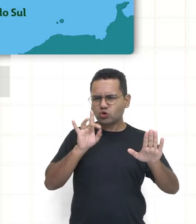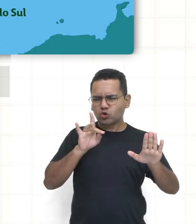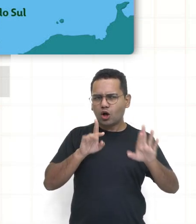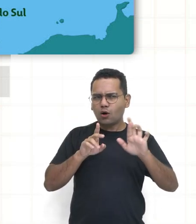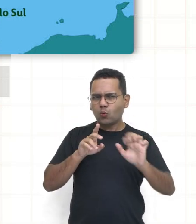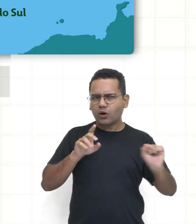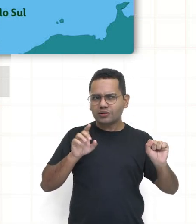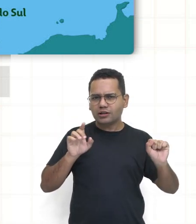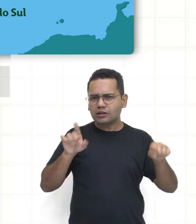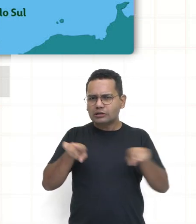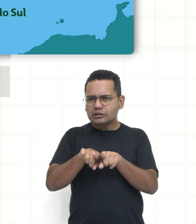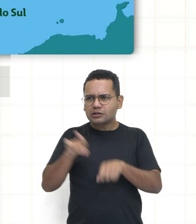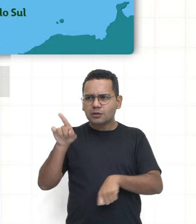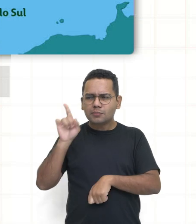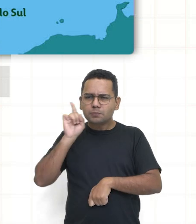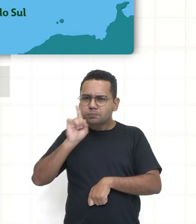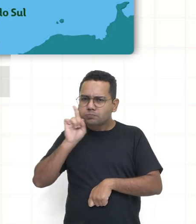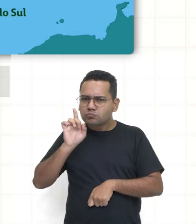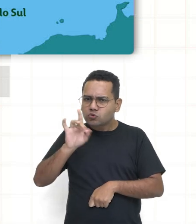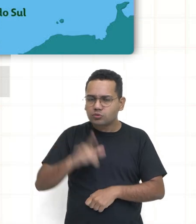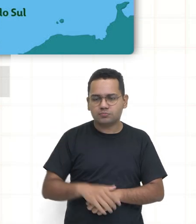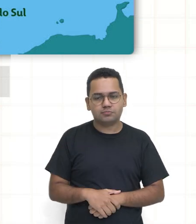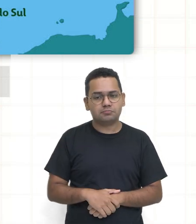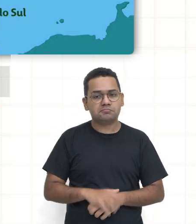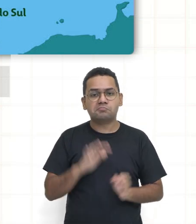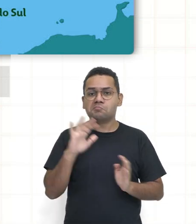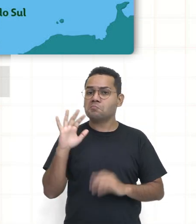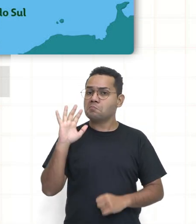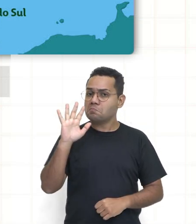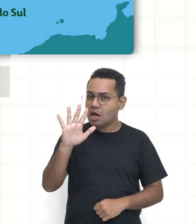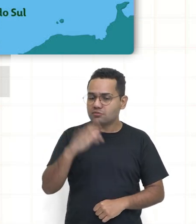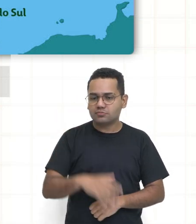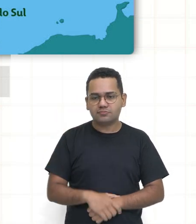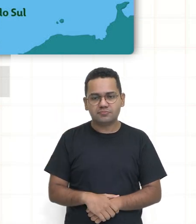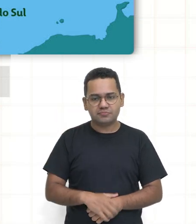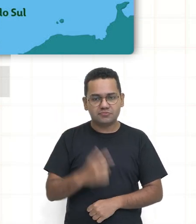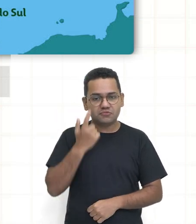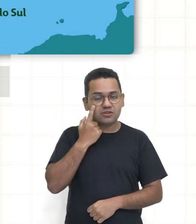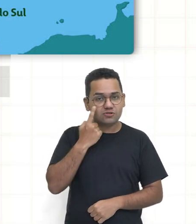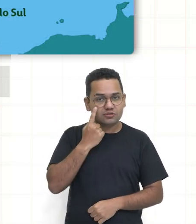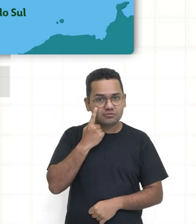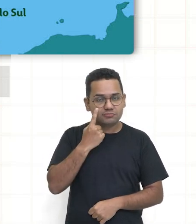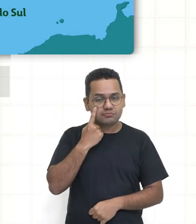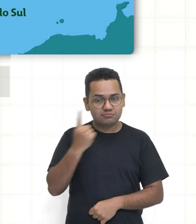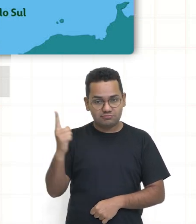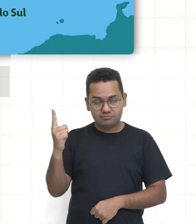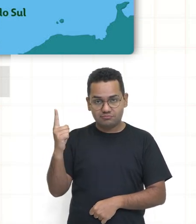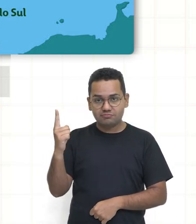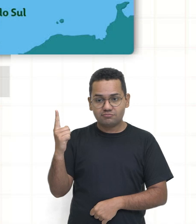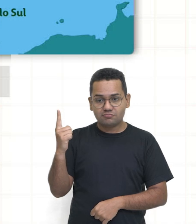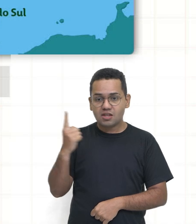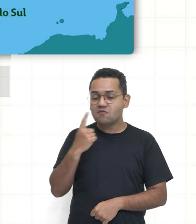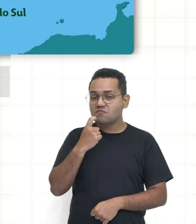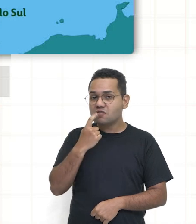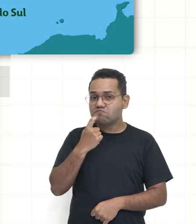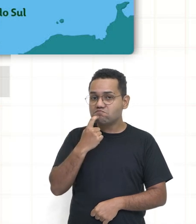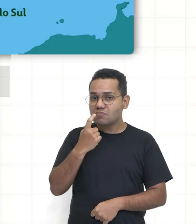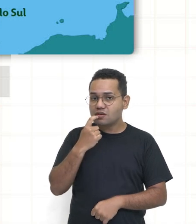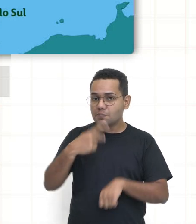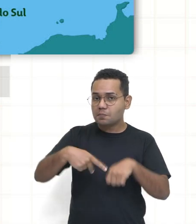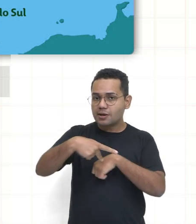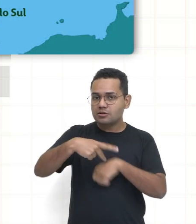relação aos Estados Unidos. Mas olha só, a China, ela está bem pertinho, né, desse território. Então, o que os